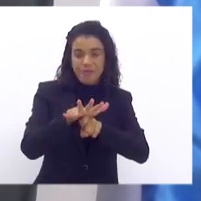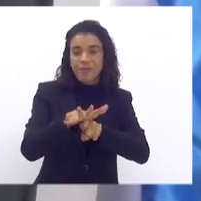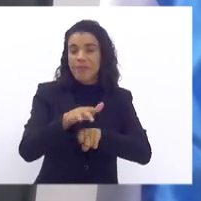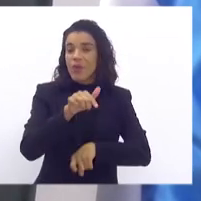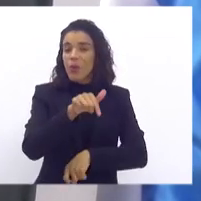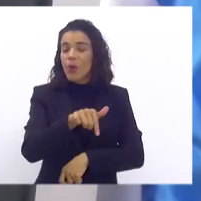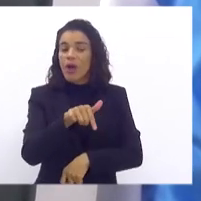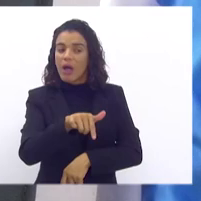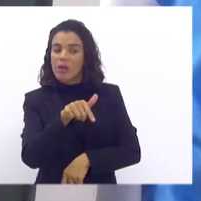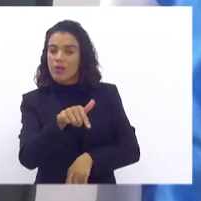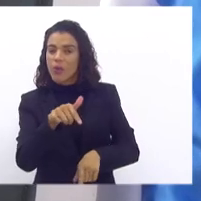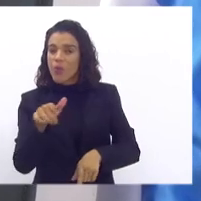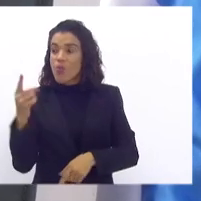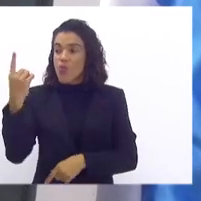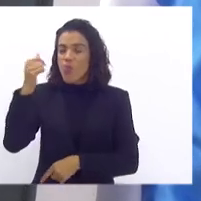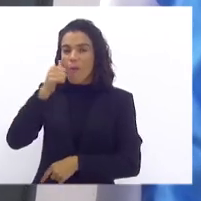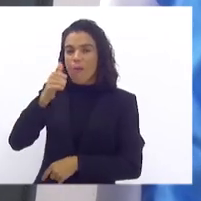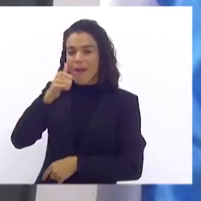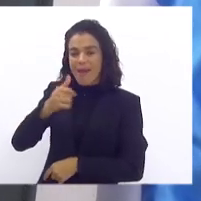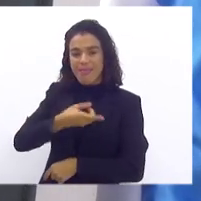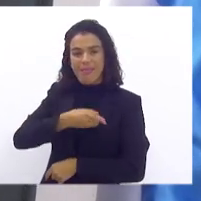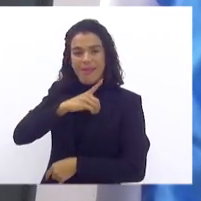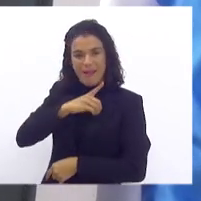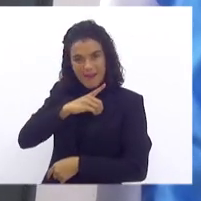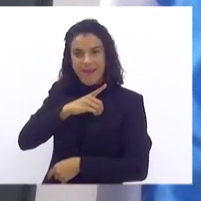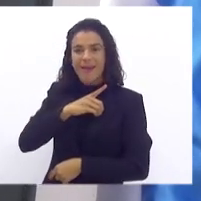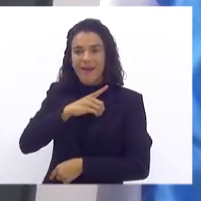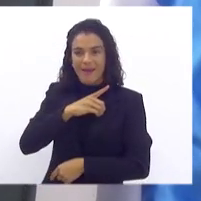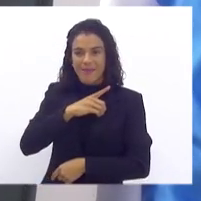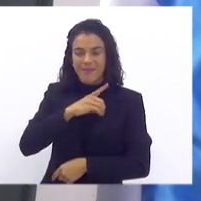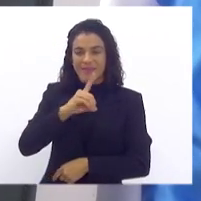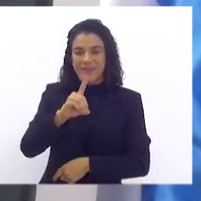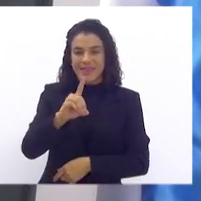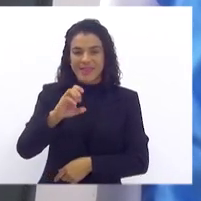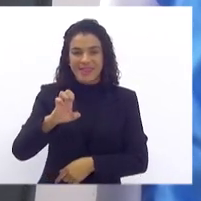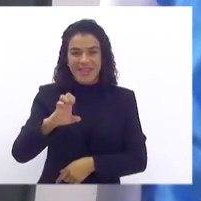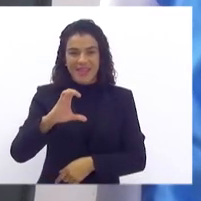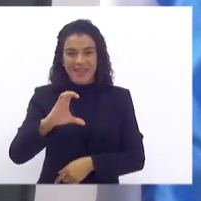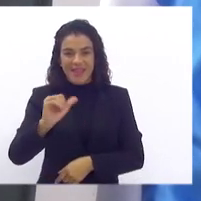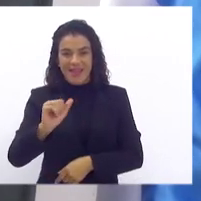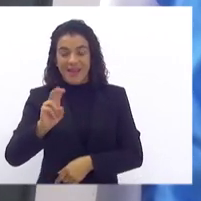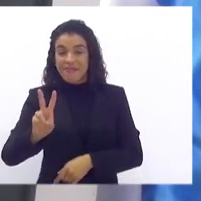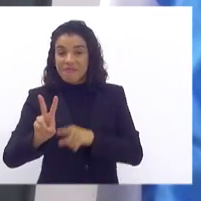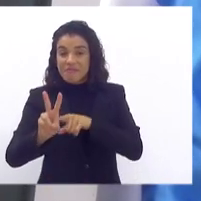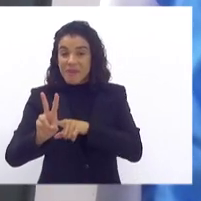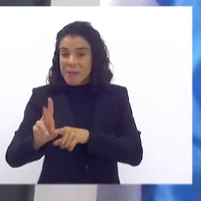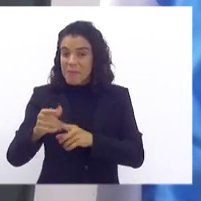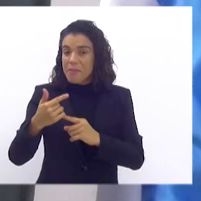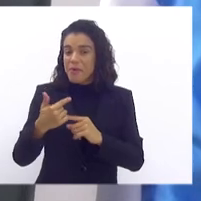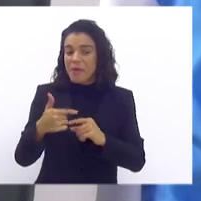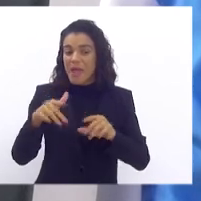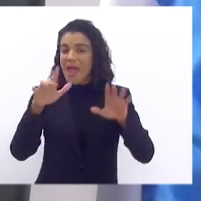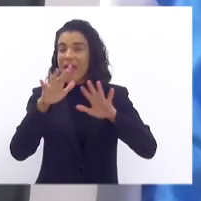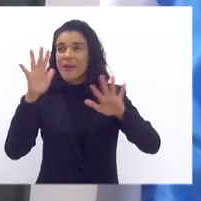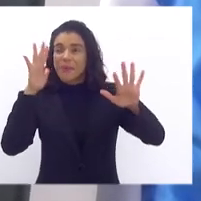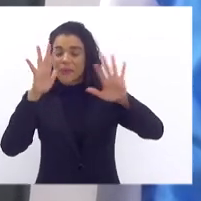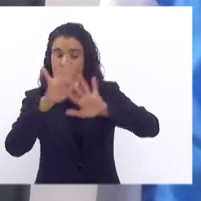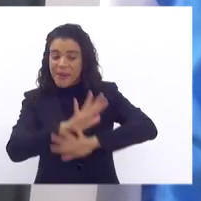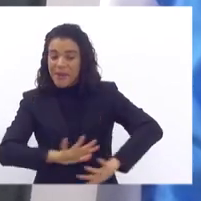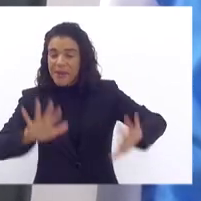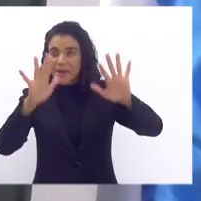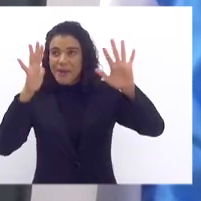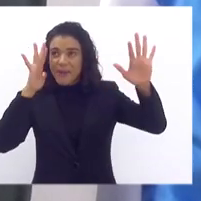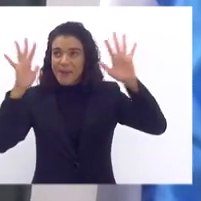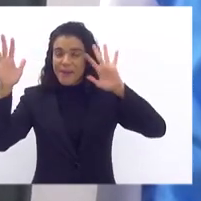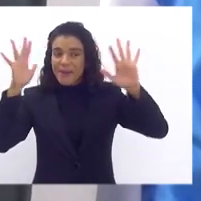quando a chegada de uma delegada de polícia da DECAV, porque, até então, em tese, trata-se da hipótese de,